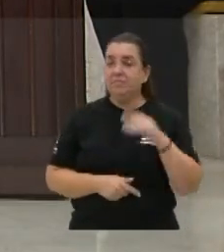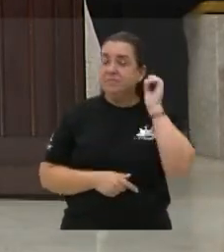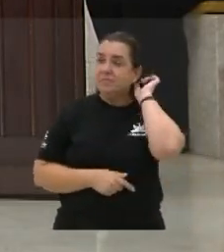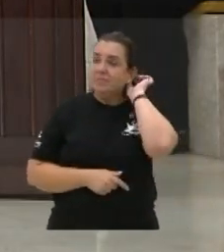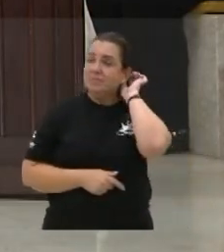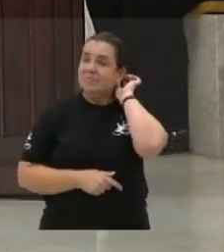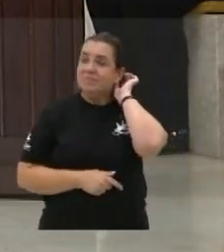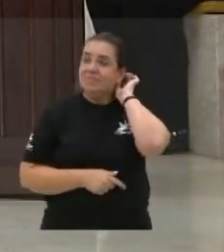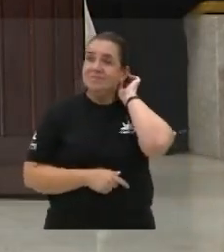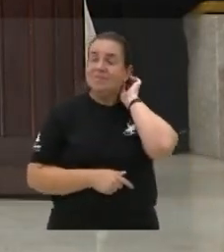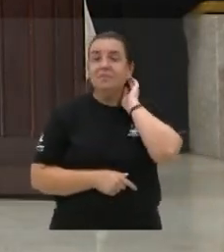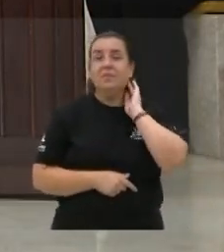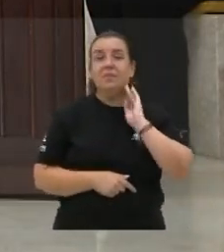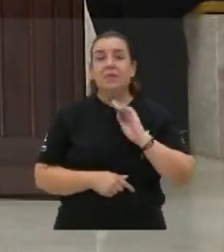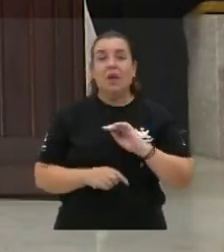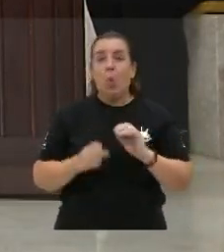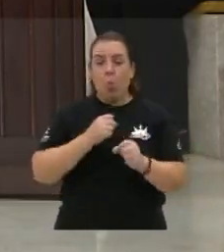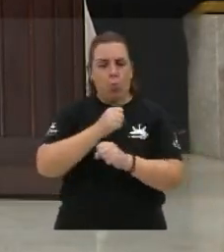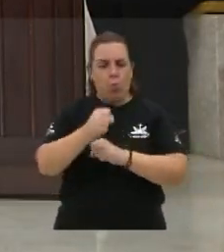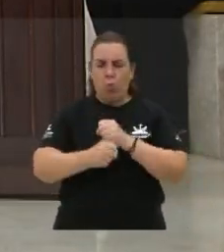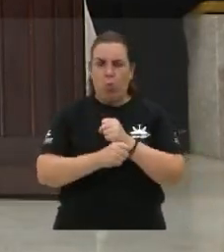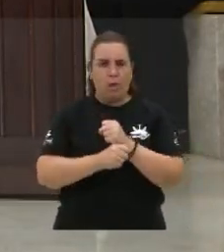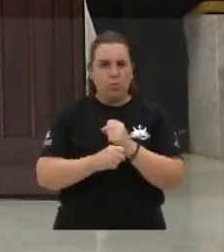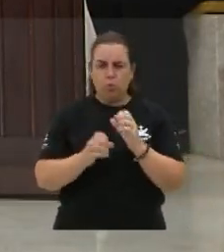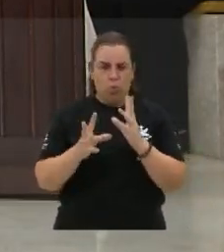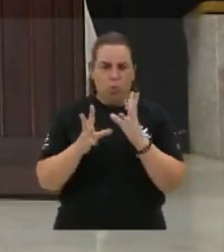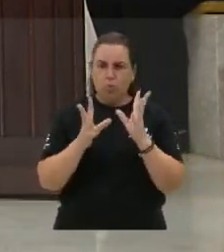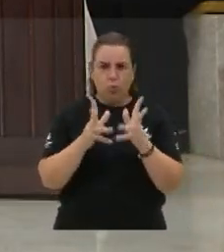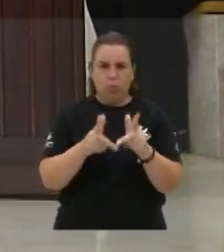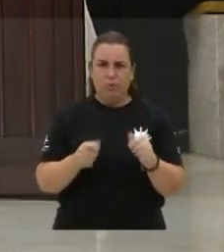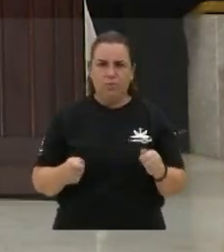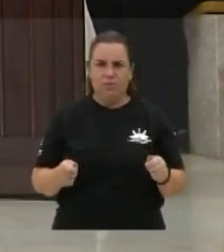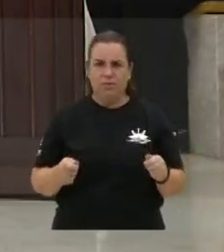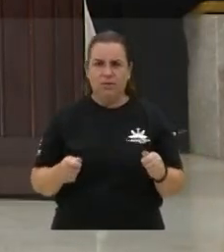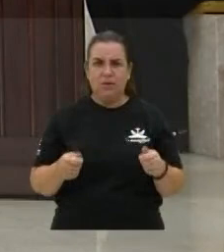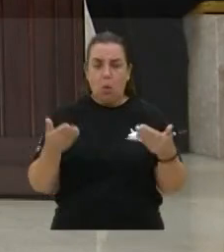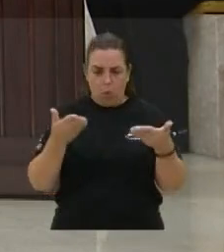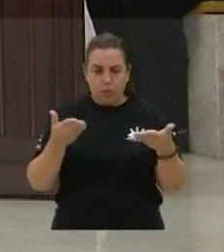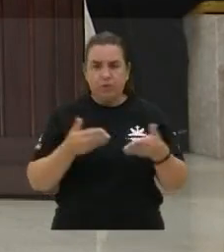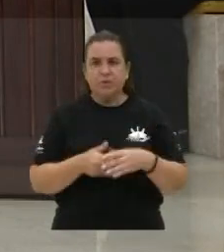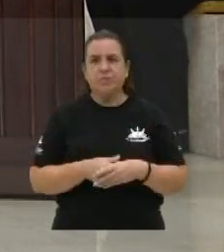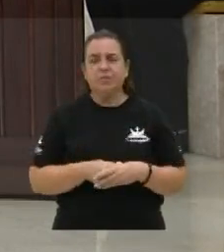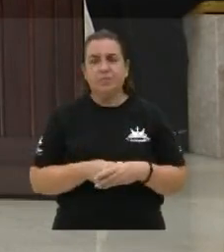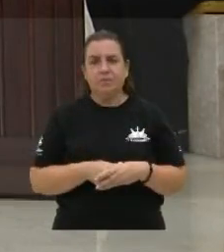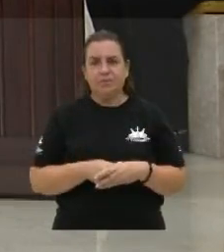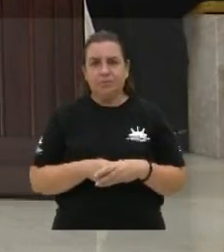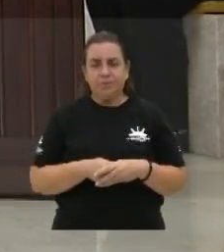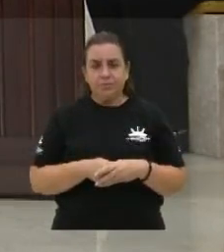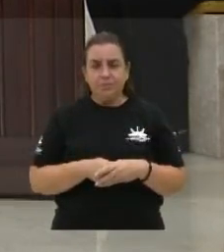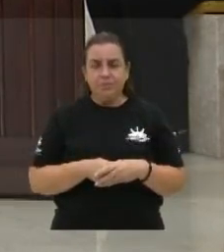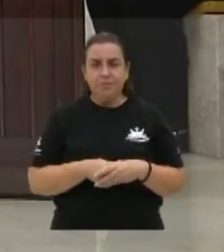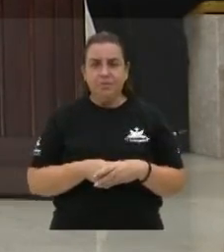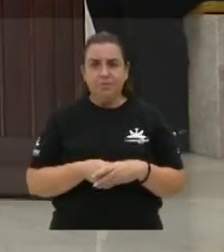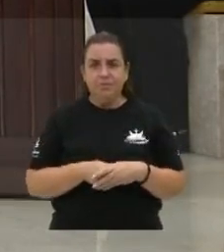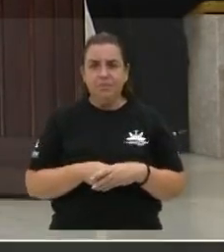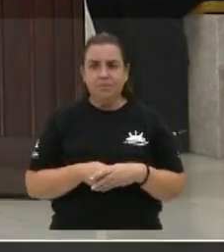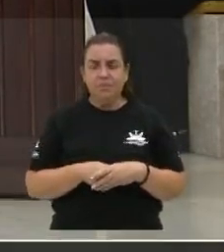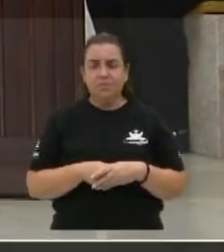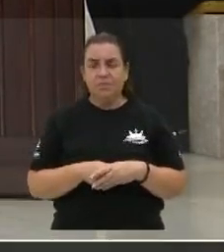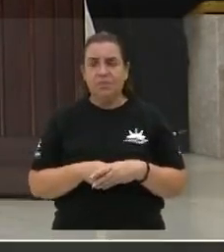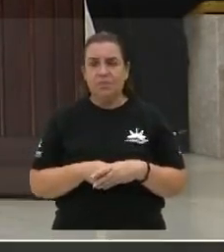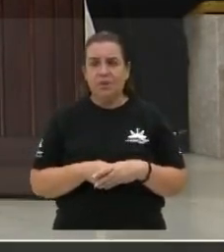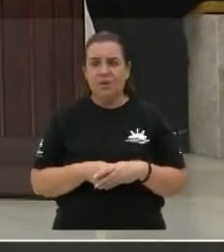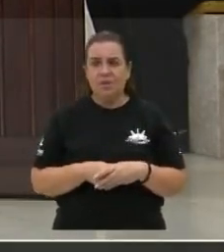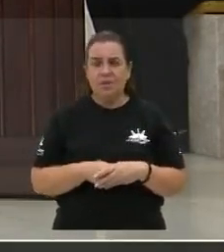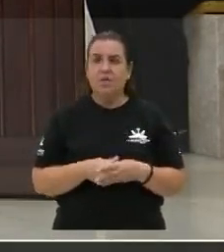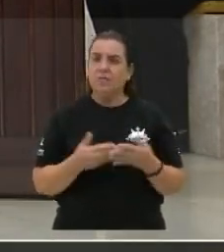Natal começou, é o ano inteiro, e se ainda é hoje, se já não passou a época, pelo